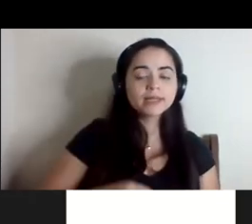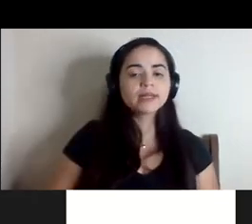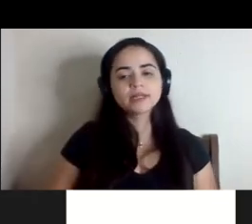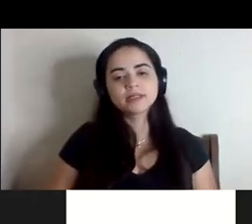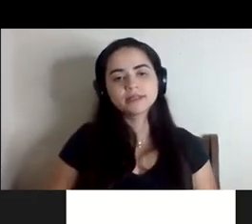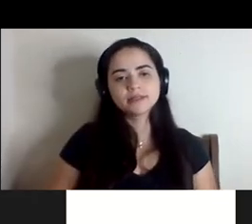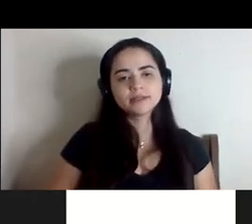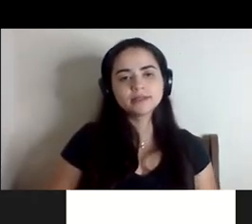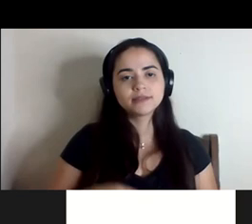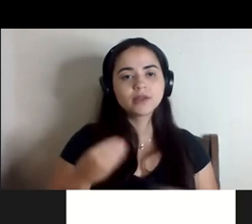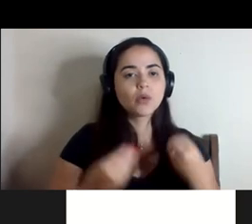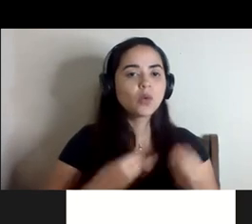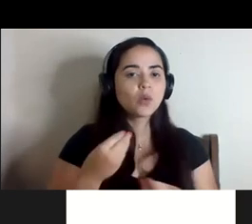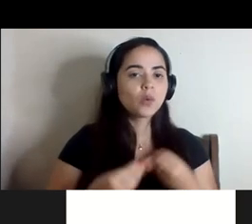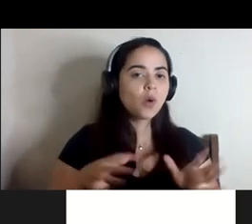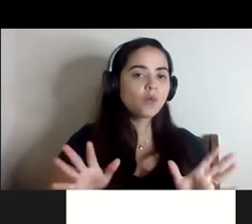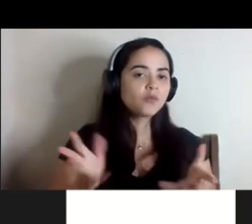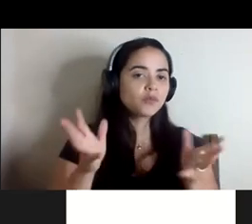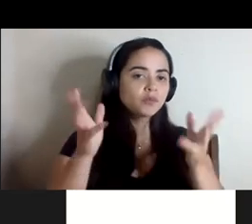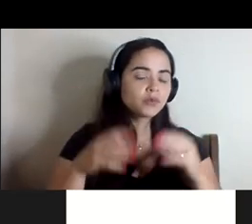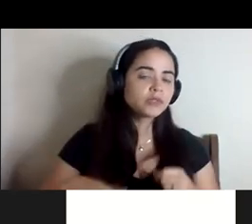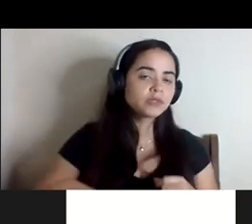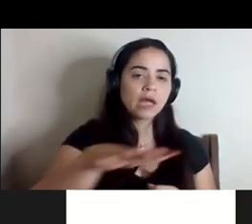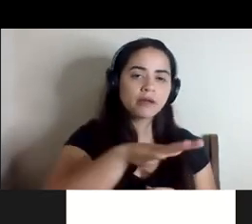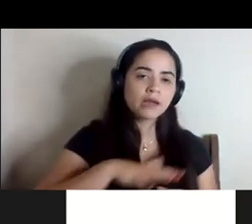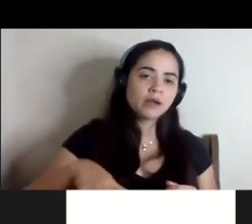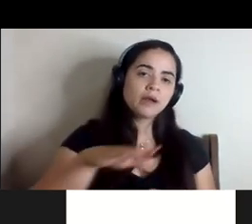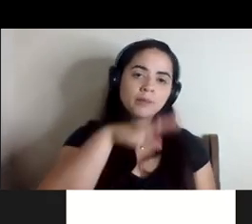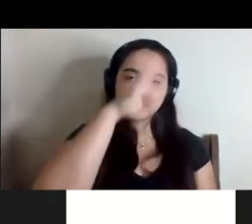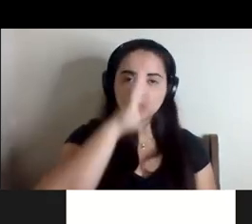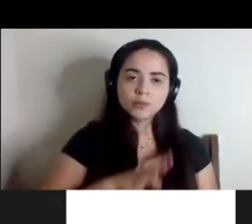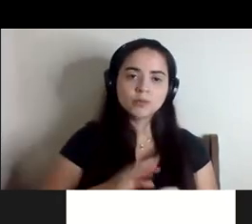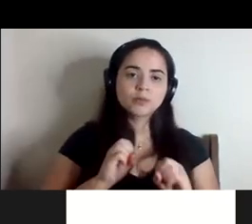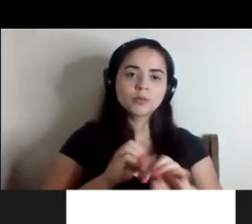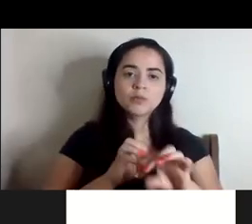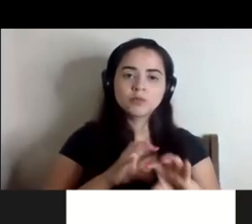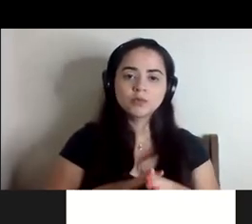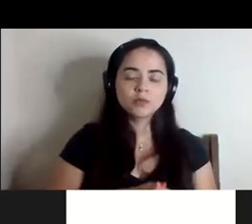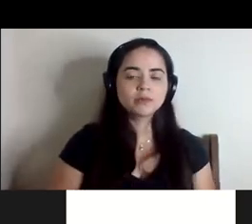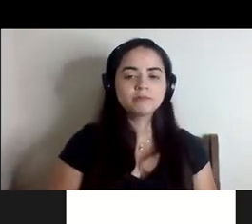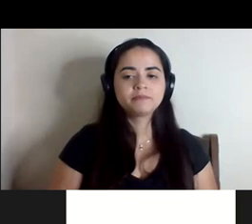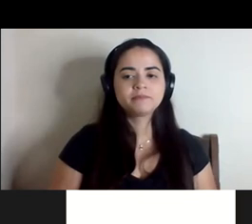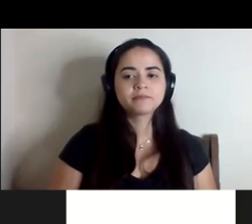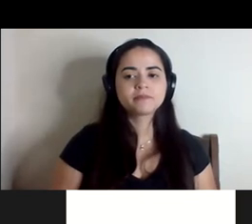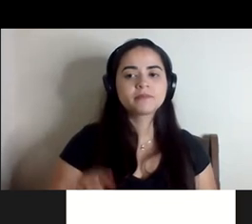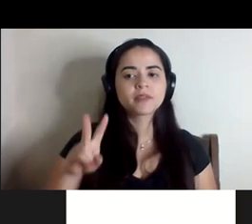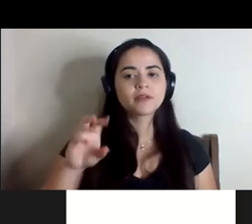desses atores no campo da educação pública, e Weber, para mim,